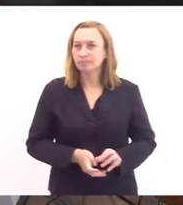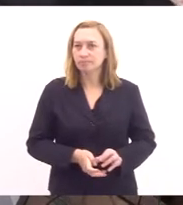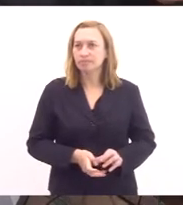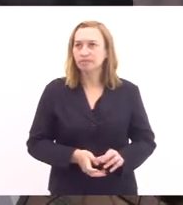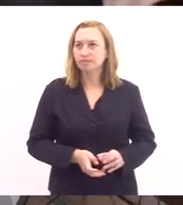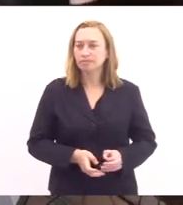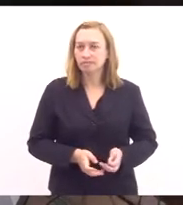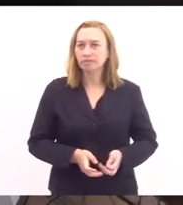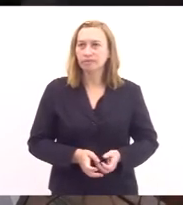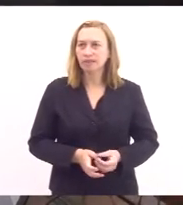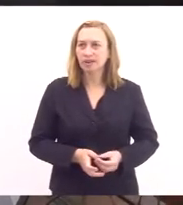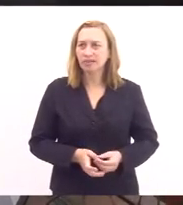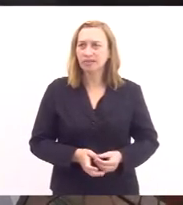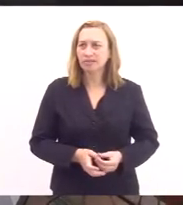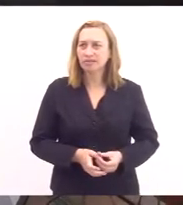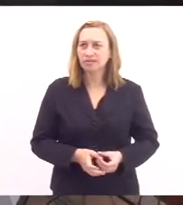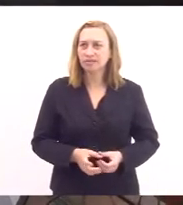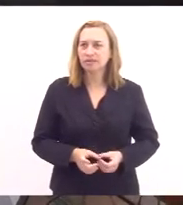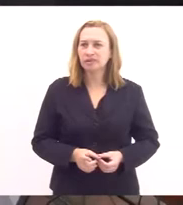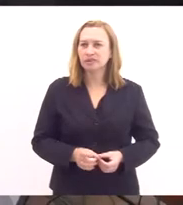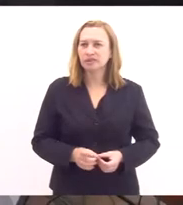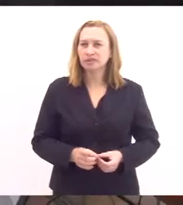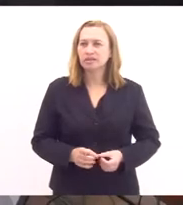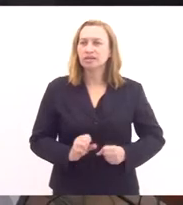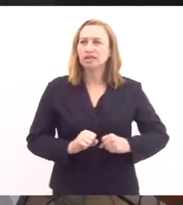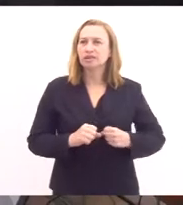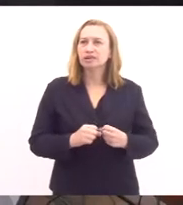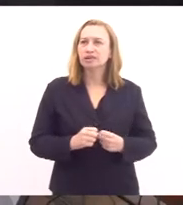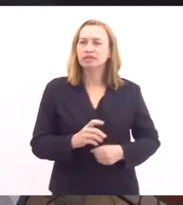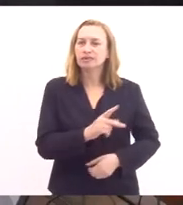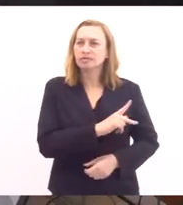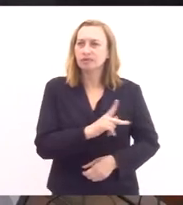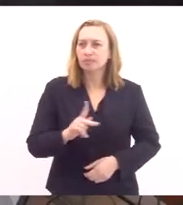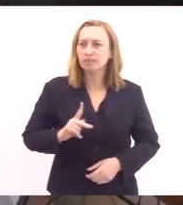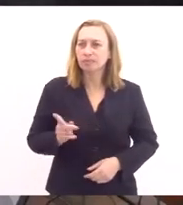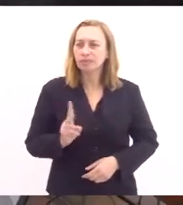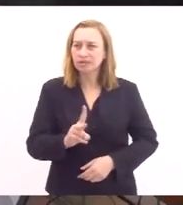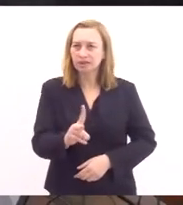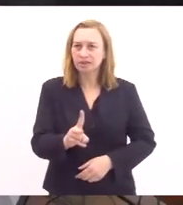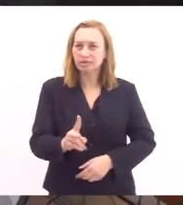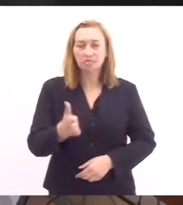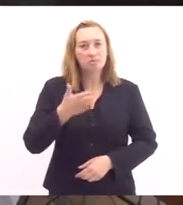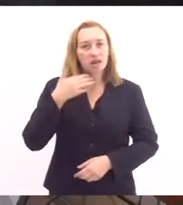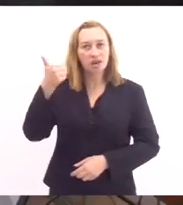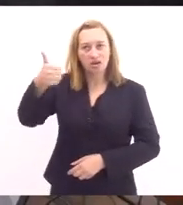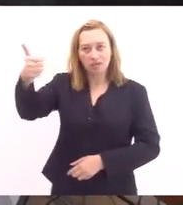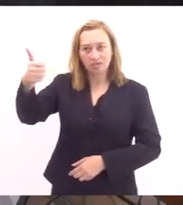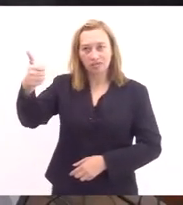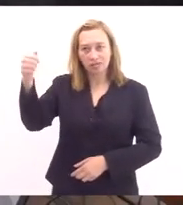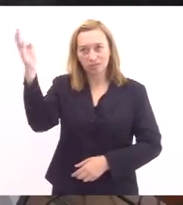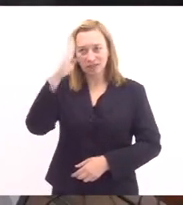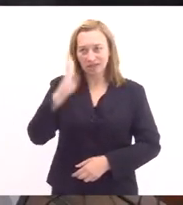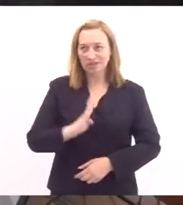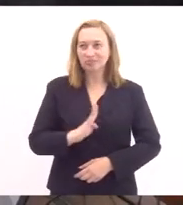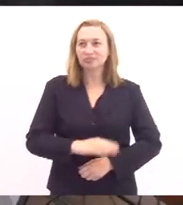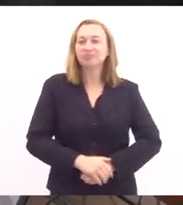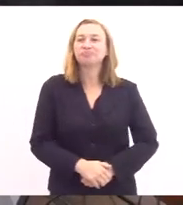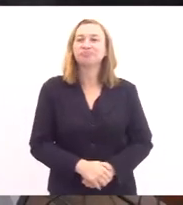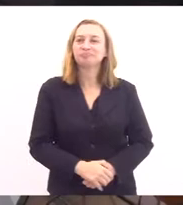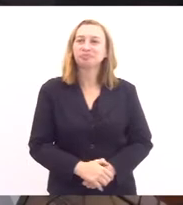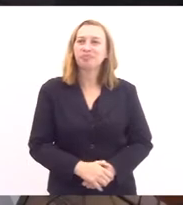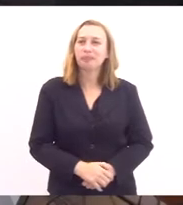a defensoria sempre presente em todas as nossas audiências melhor Defensoria Pública do Brasil